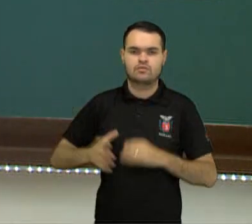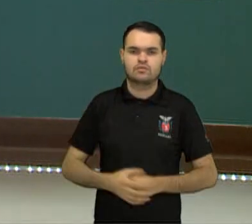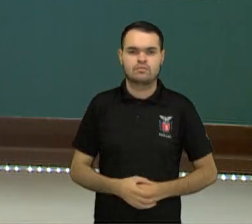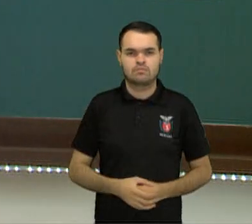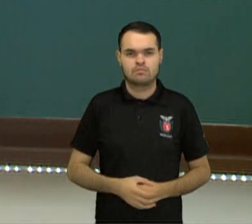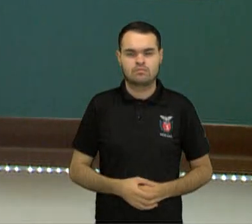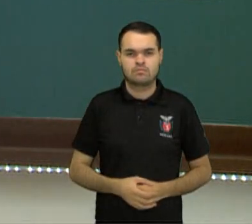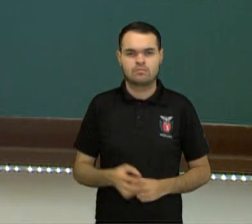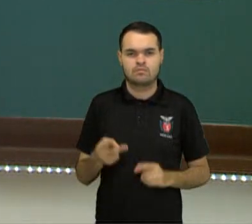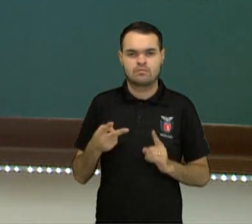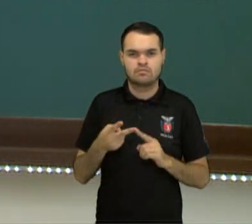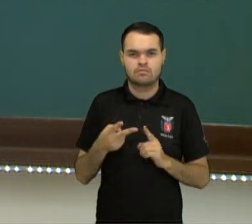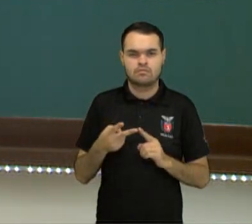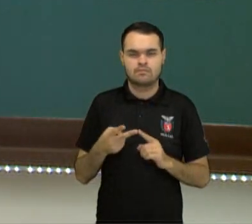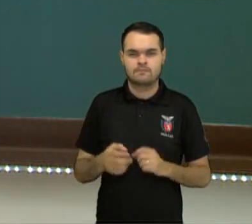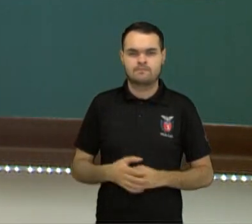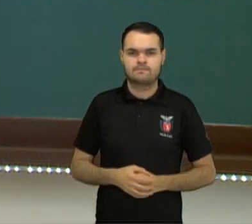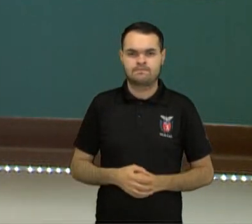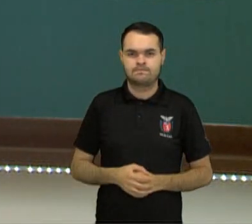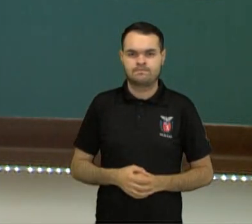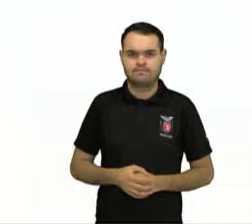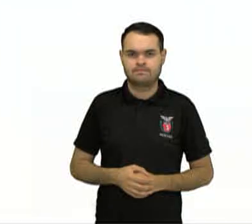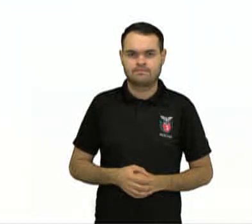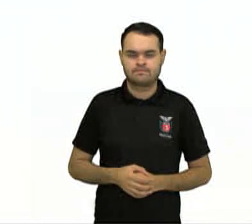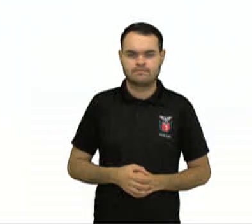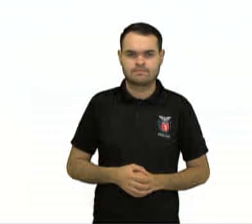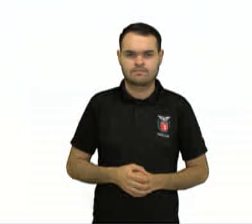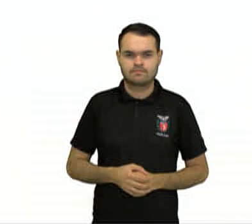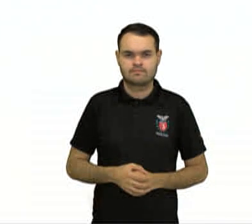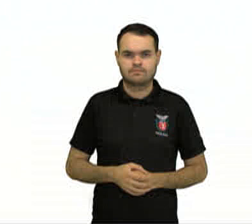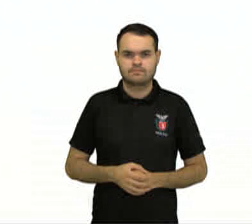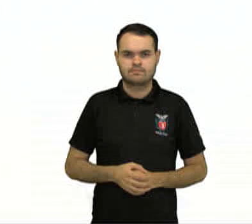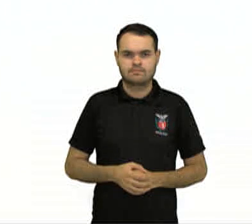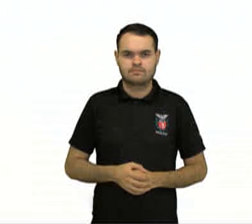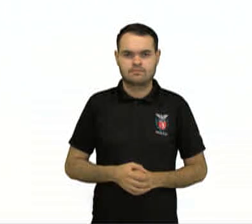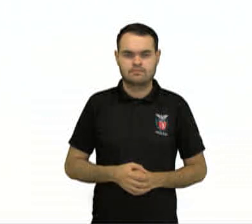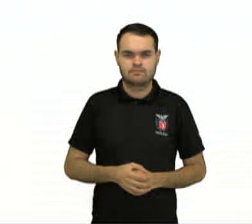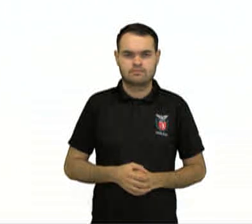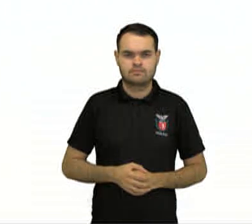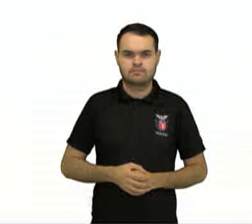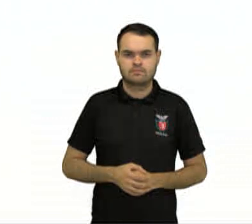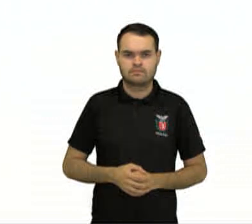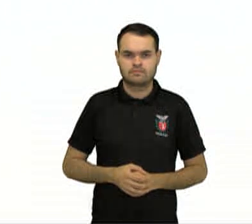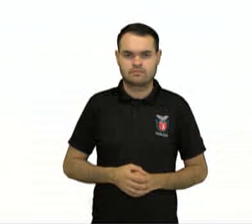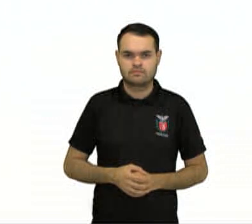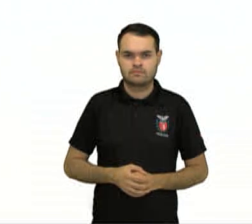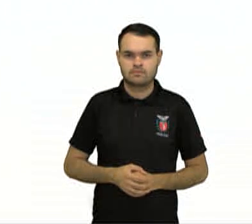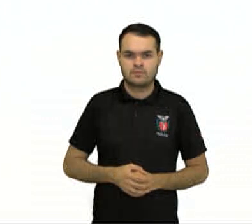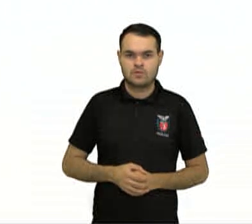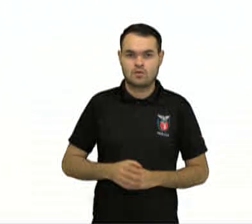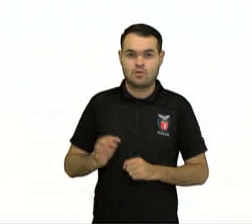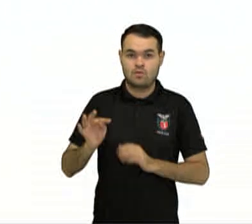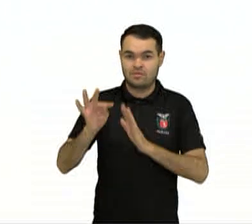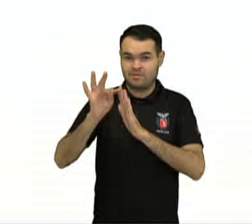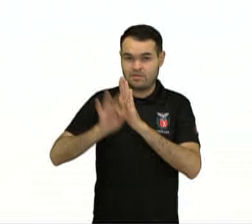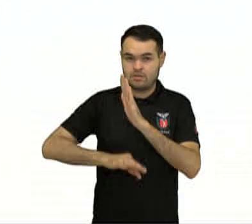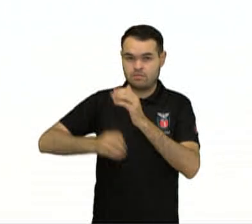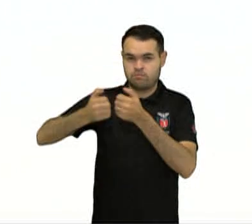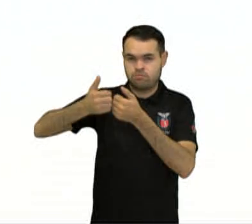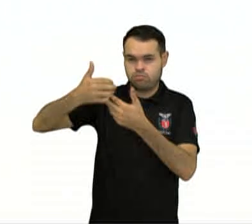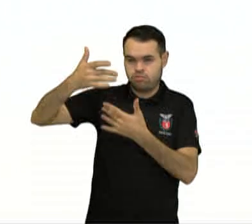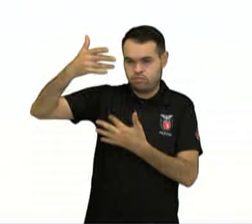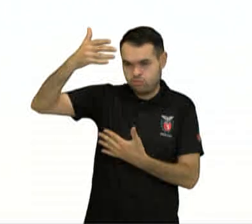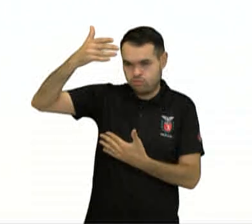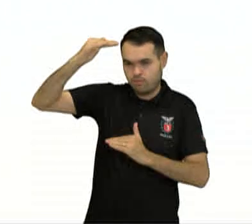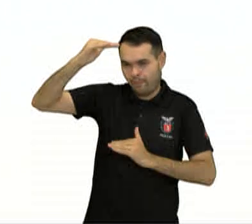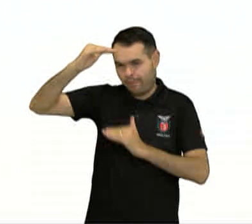número 2, summarize what the text is about in one short paragraph. Resuma sobre o que é o texto em um parágrafo